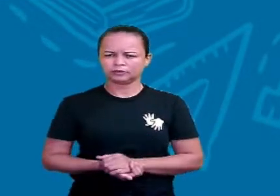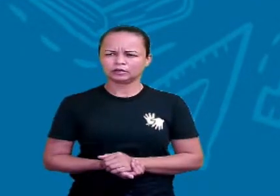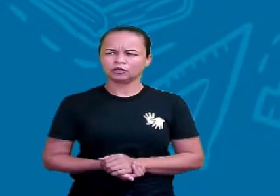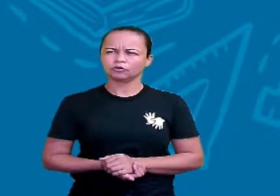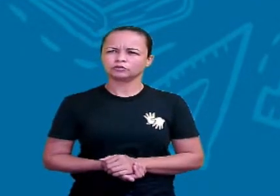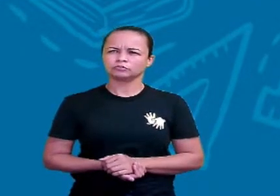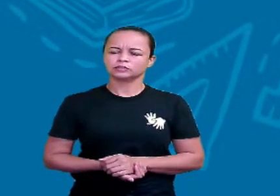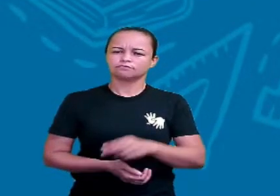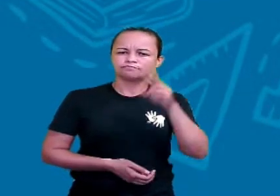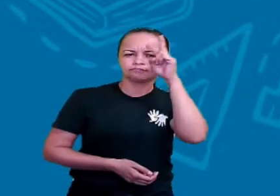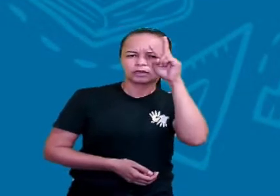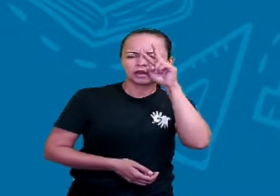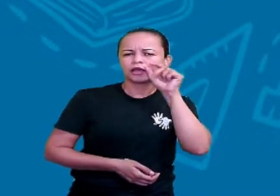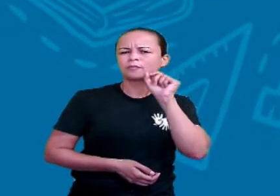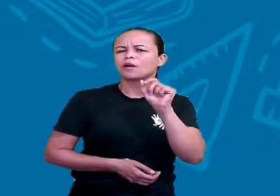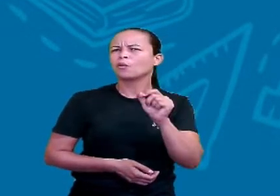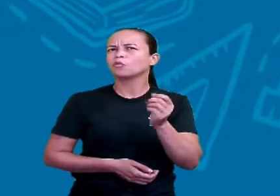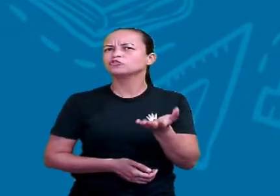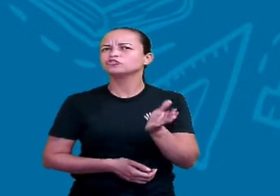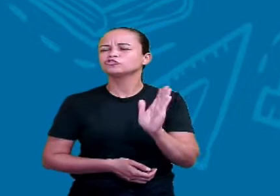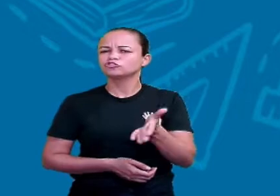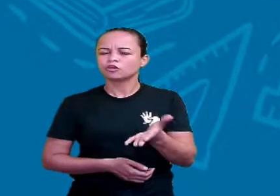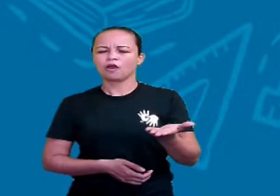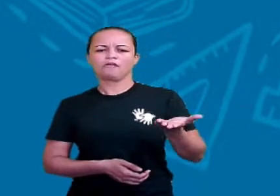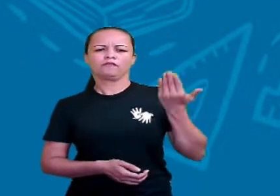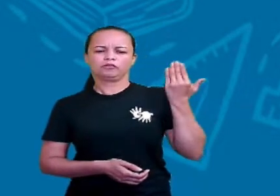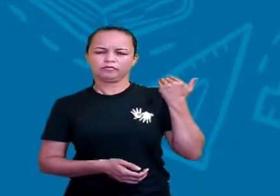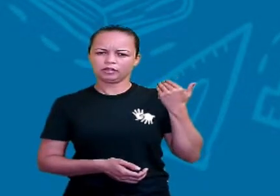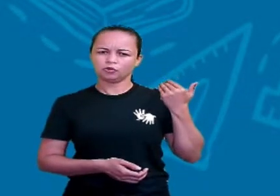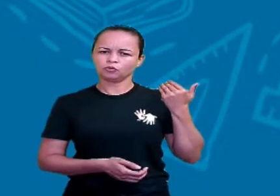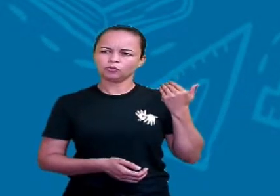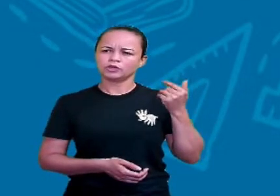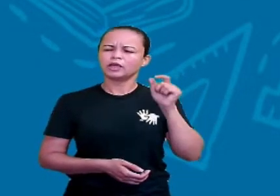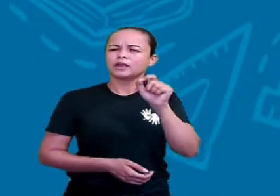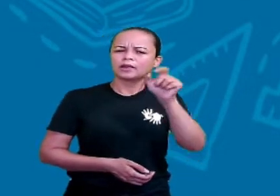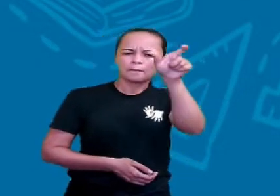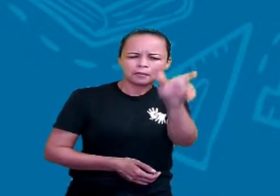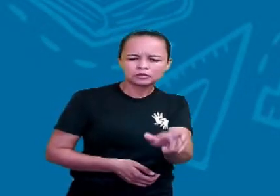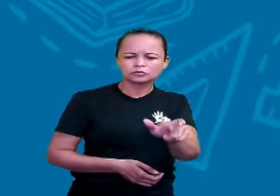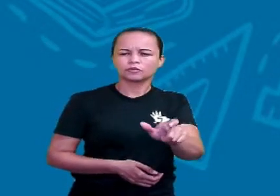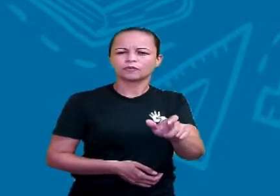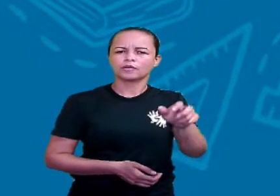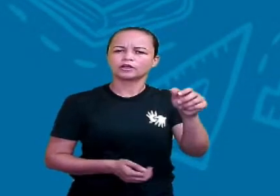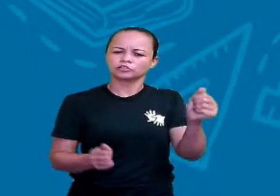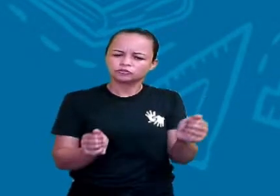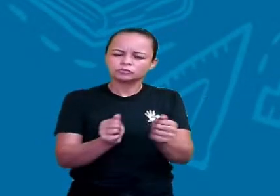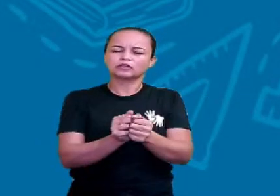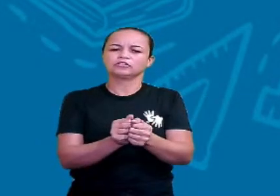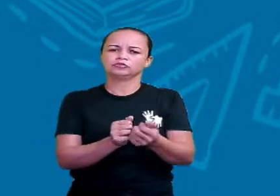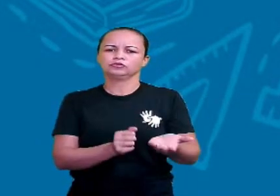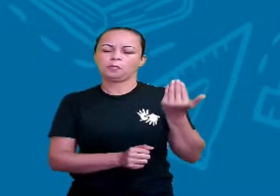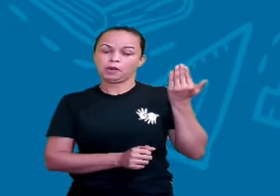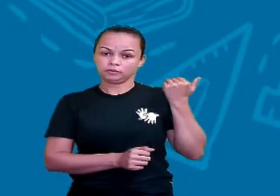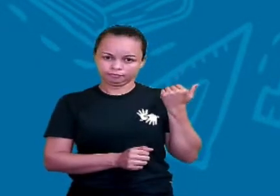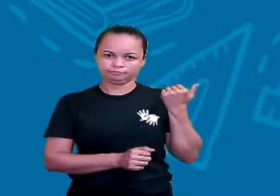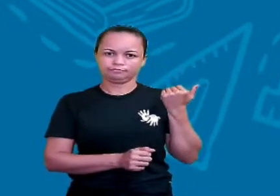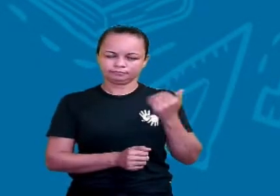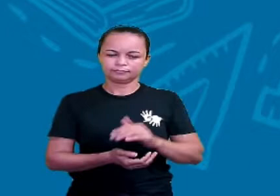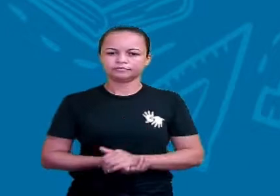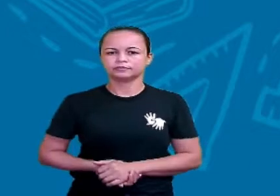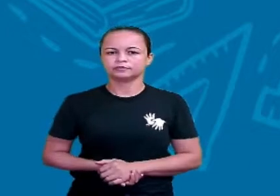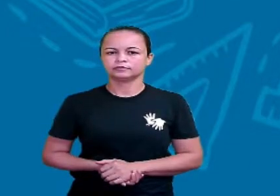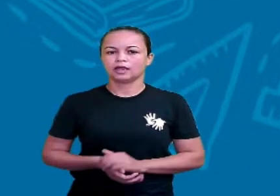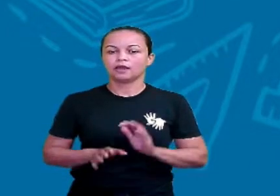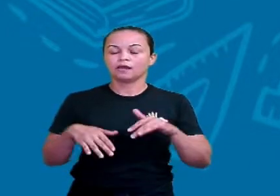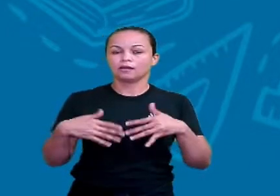você viveu e com quem você viveu, você lembra do passado. E aí, quando você